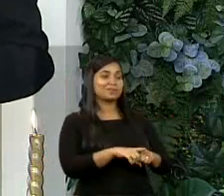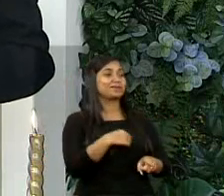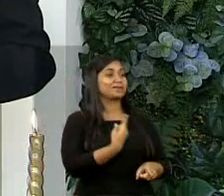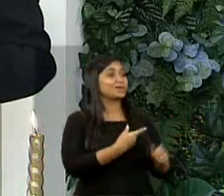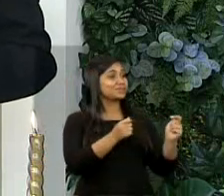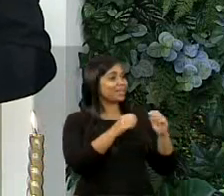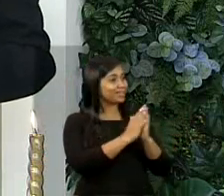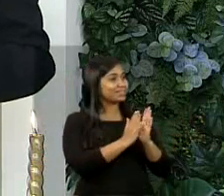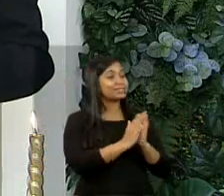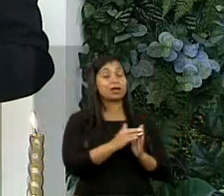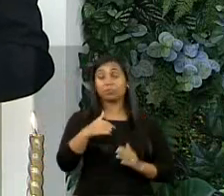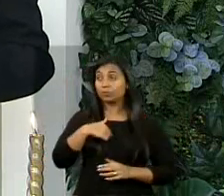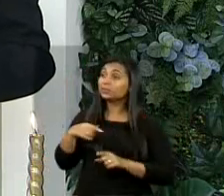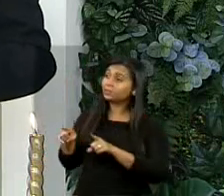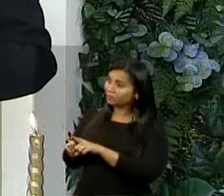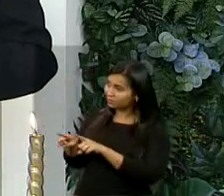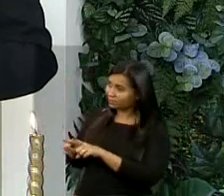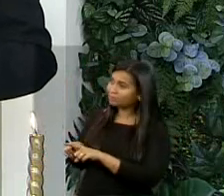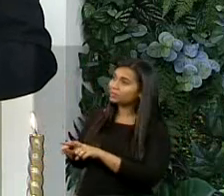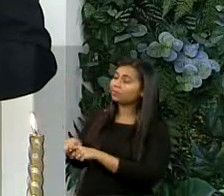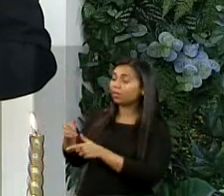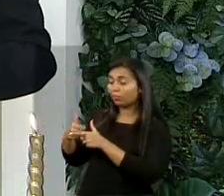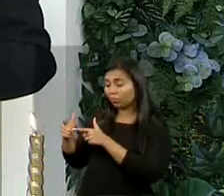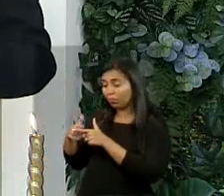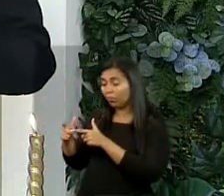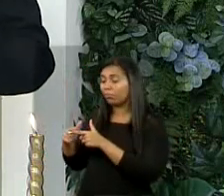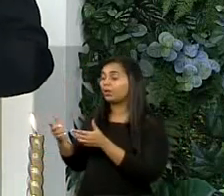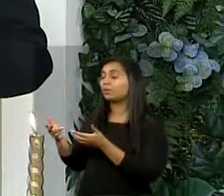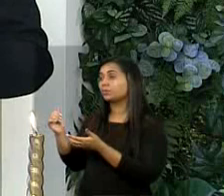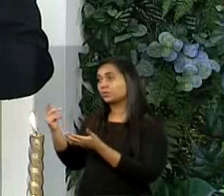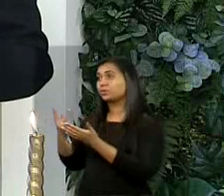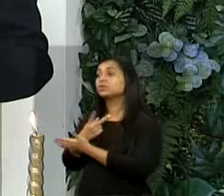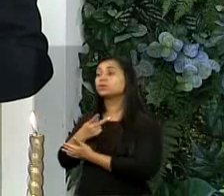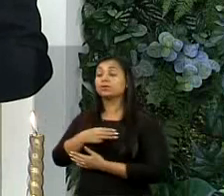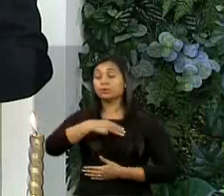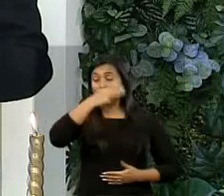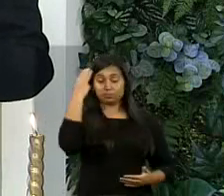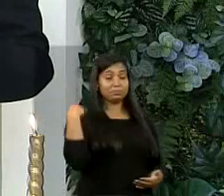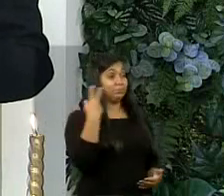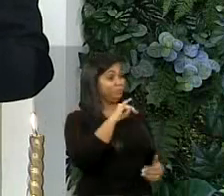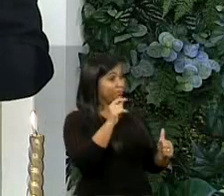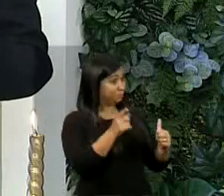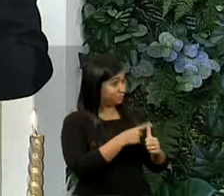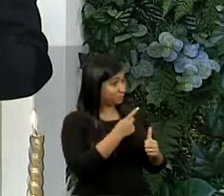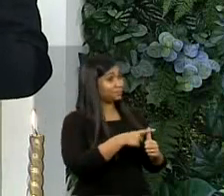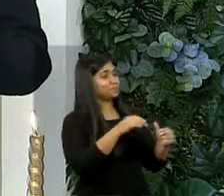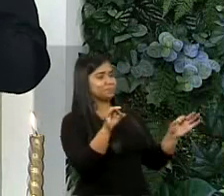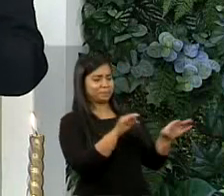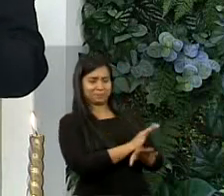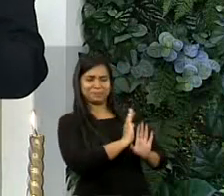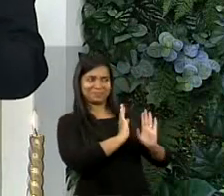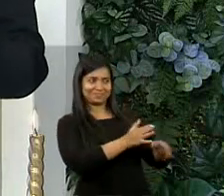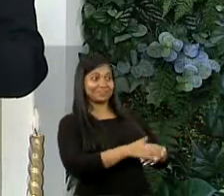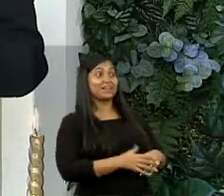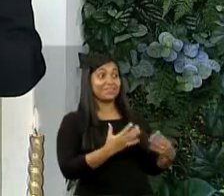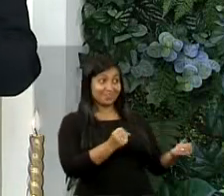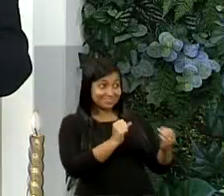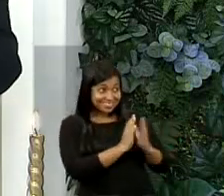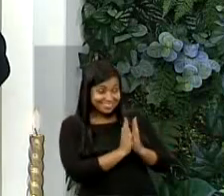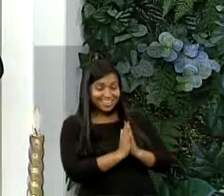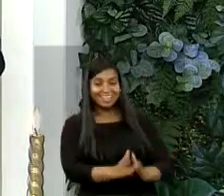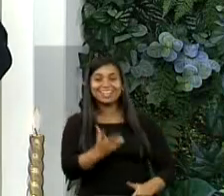reza. E por mim também, porque eu claro. Também estou com uns problemas bem difíceis. Nossa Senhora que passe à frente, ela já está resolvendo. Vamos rezar Obrigado.